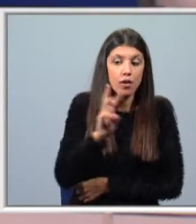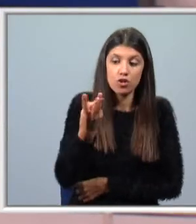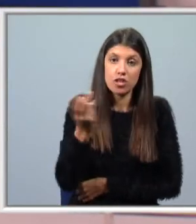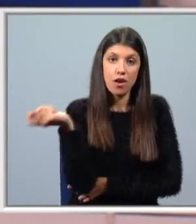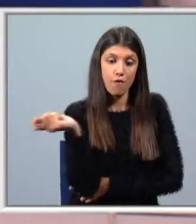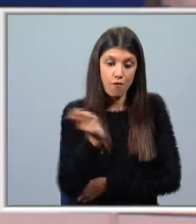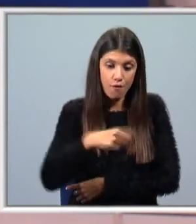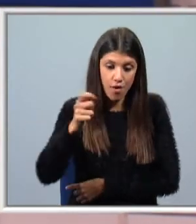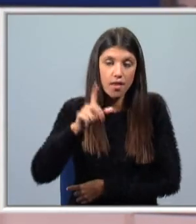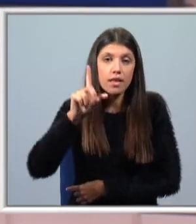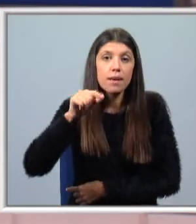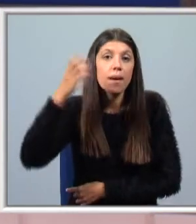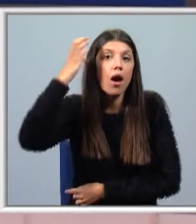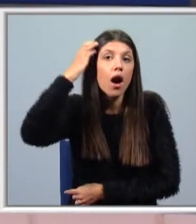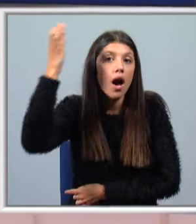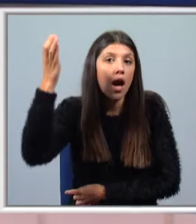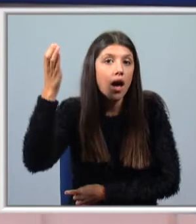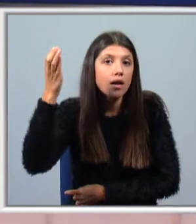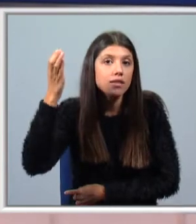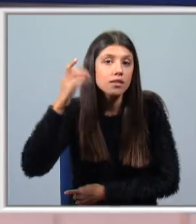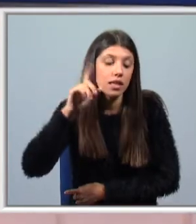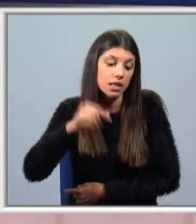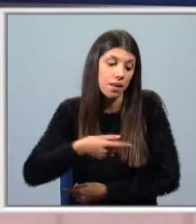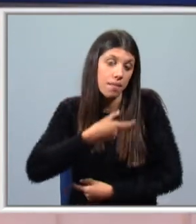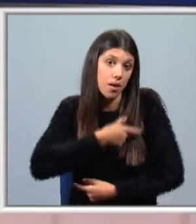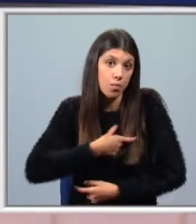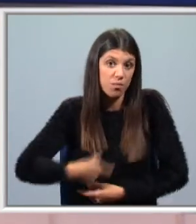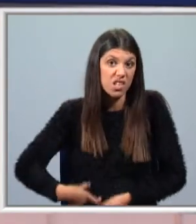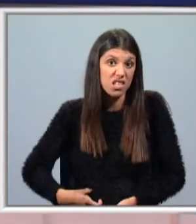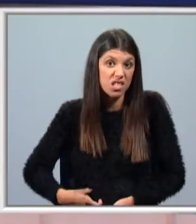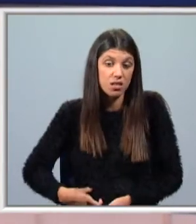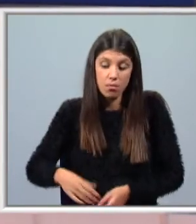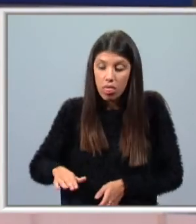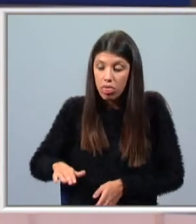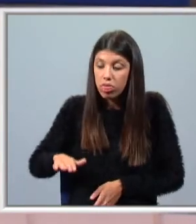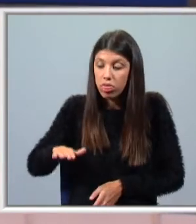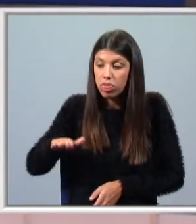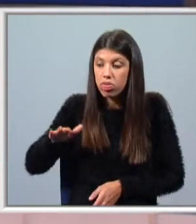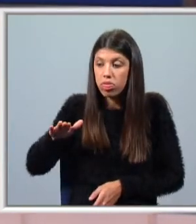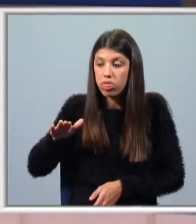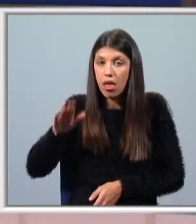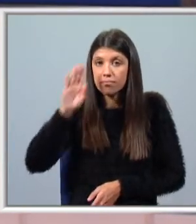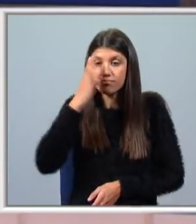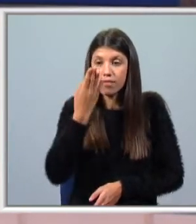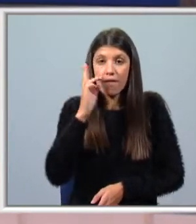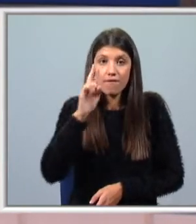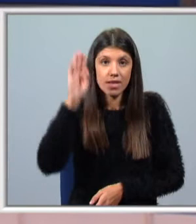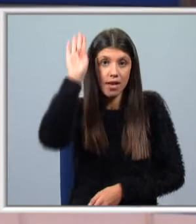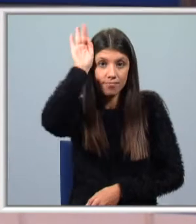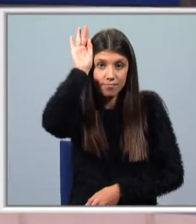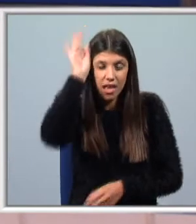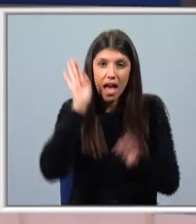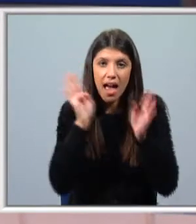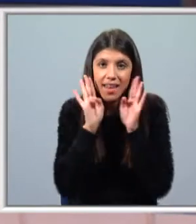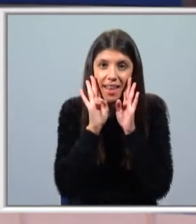e o rei. O rei também sabia. E o próprio príncipe, não é? Que foi crescendo. Estiveste atento?